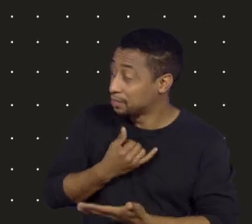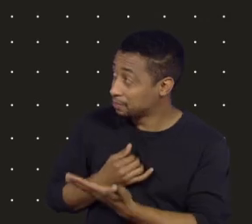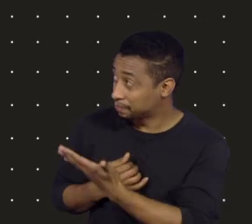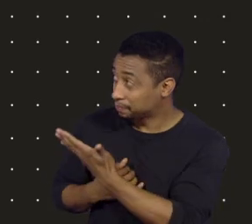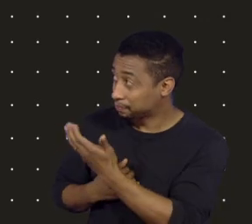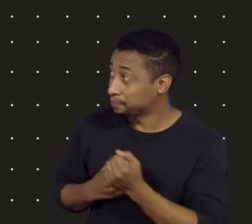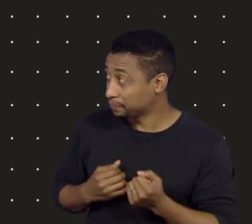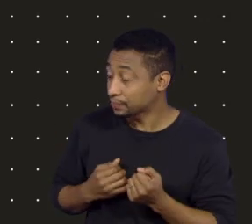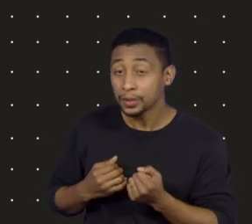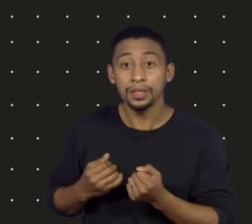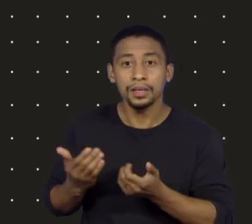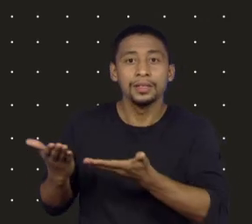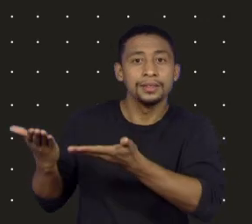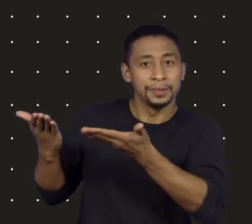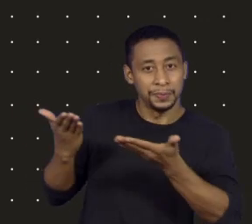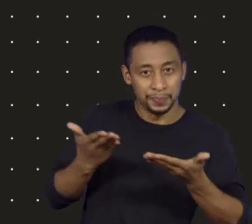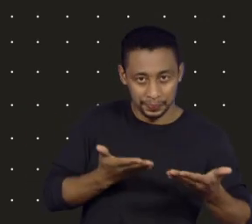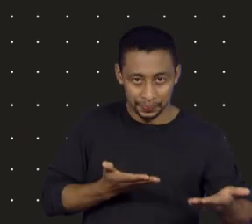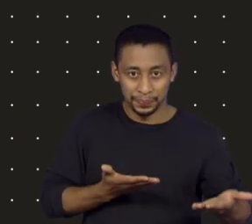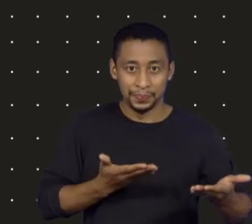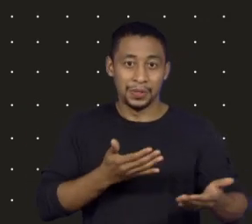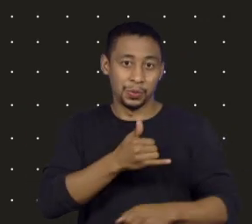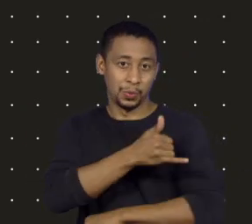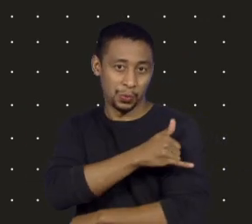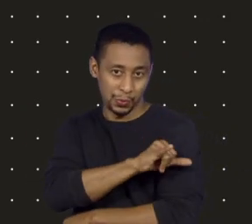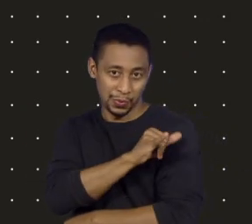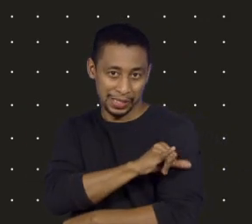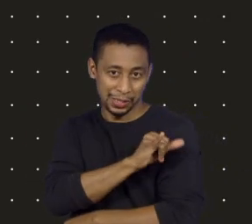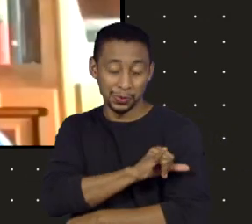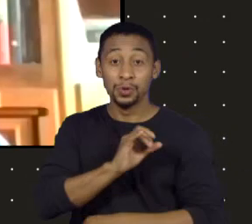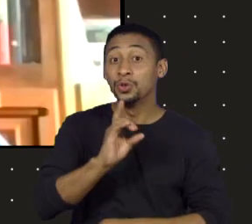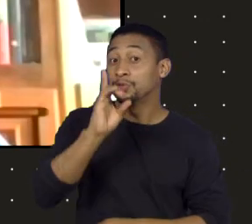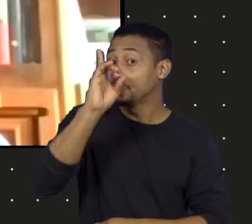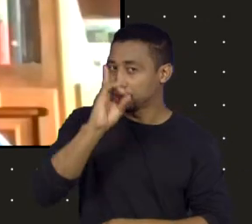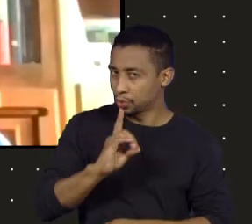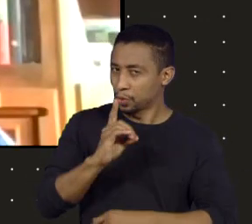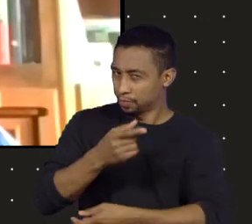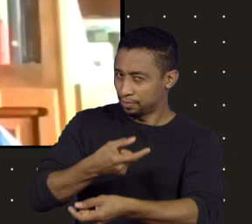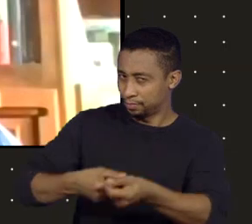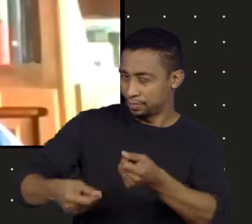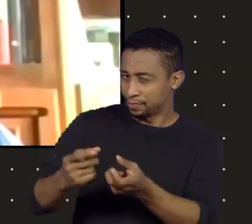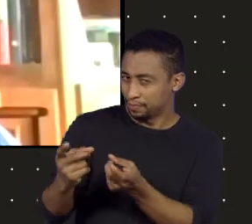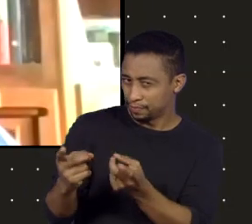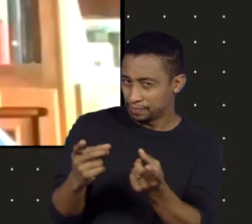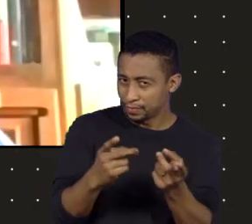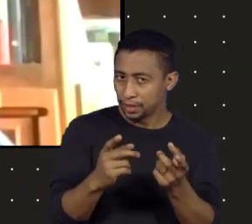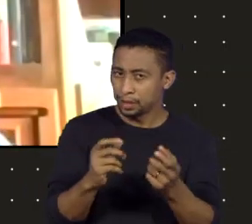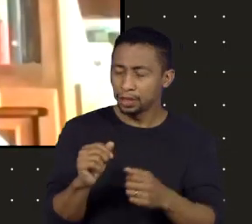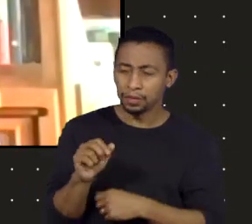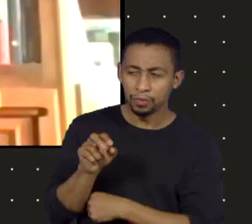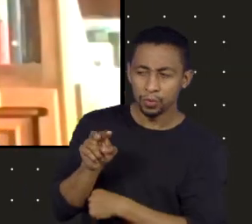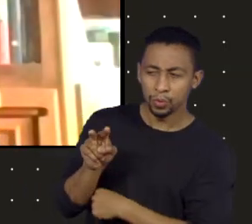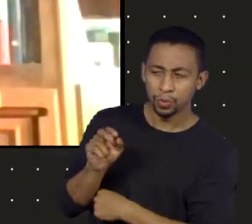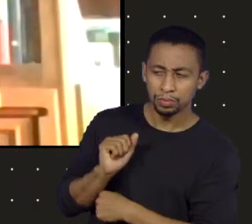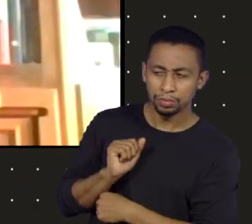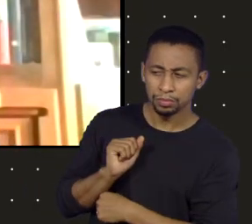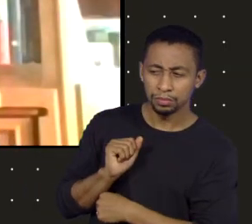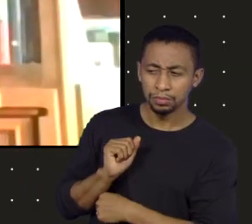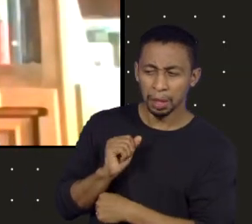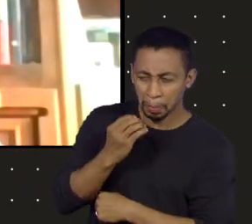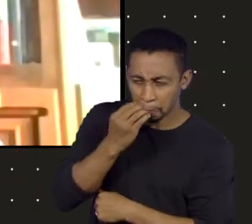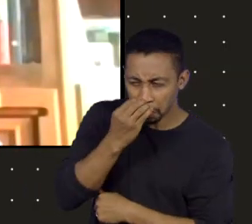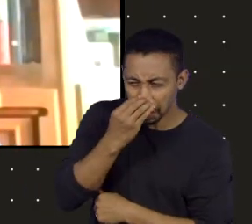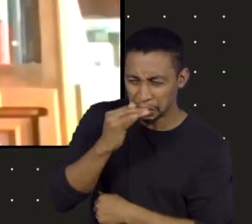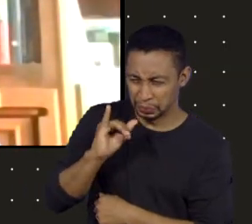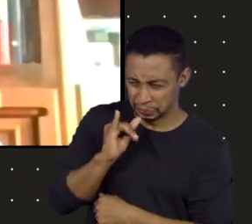E quando levei ao Rio, o diretor comercial, ele não me censurou. Ele